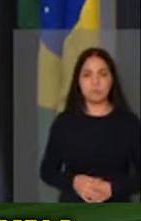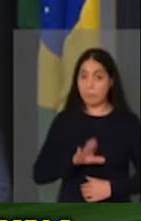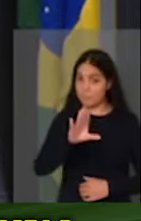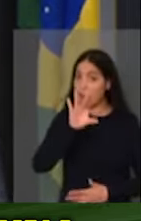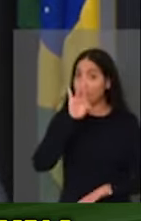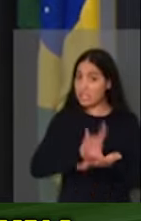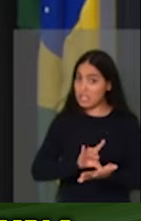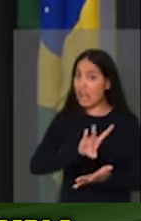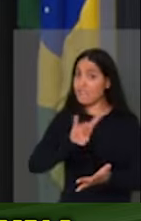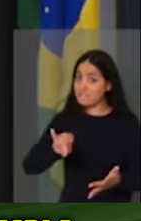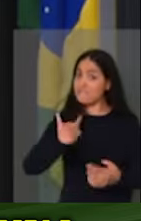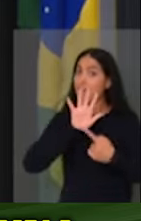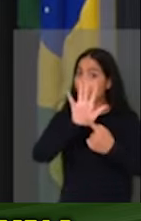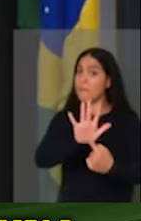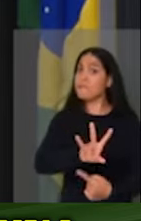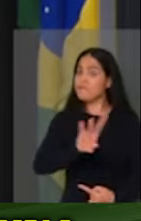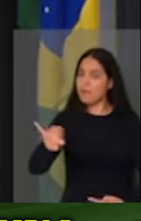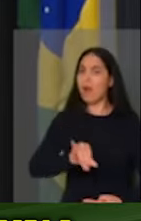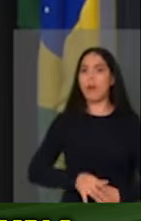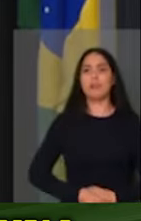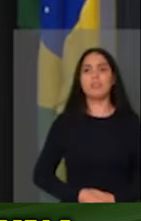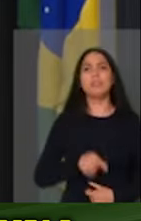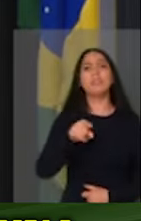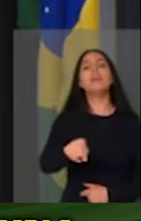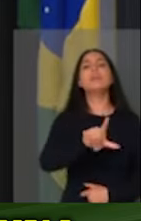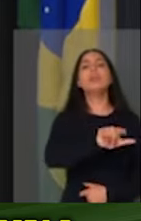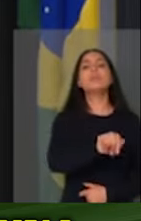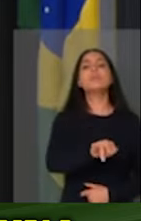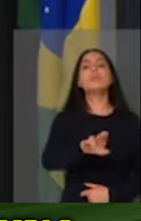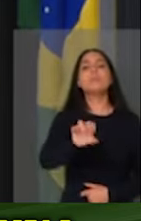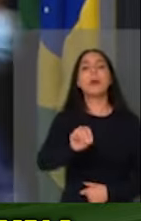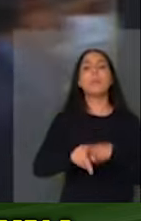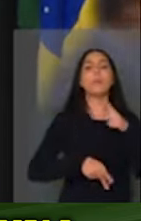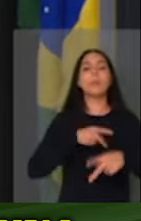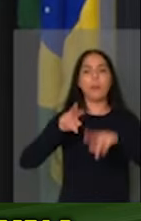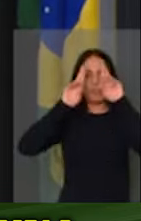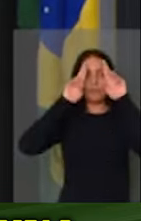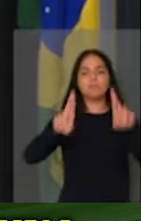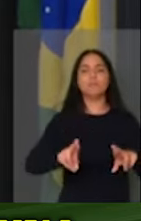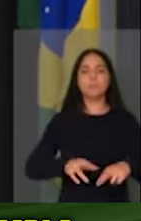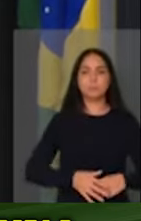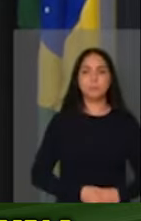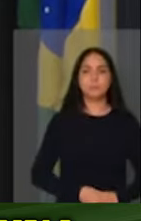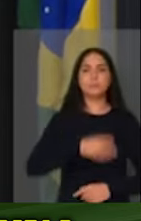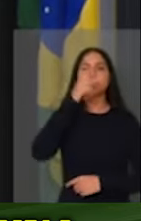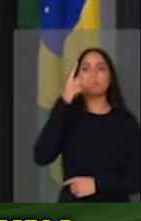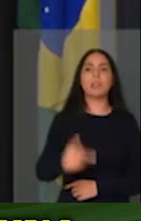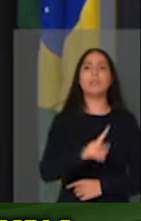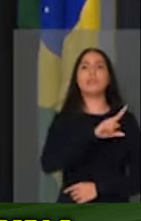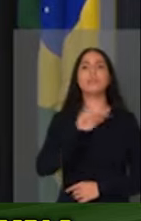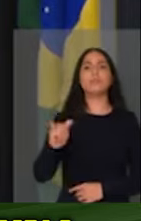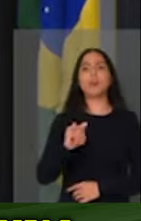o respeito da população brasileira. Luciano Hang vai sair dali maior do